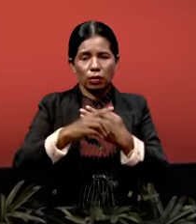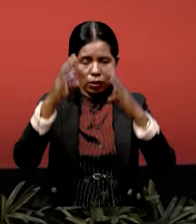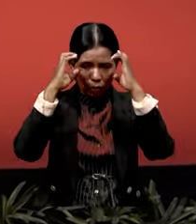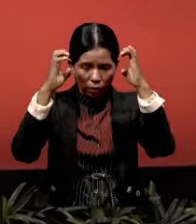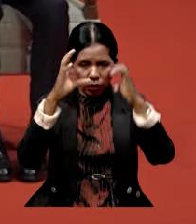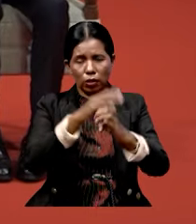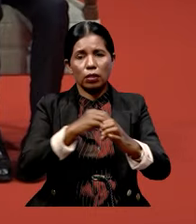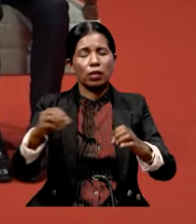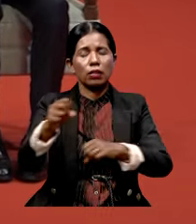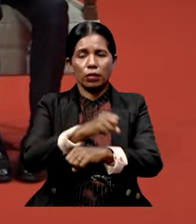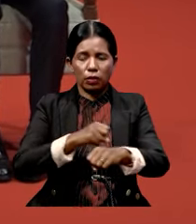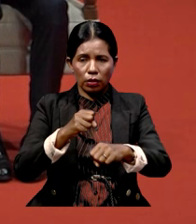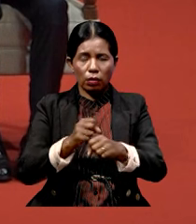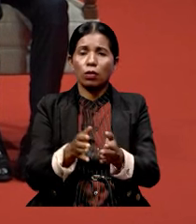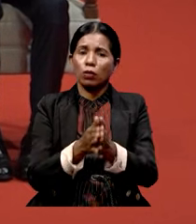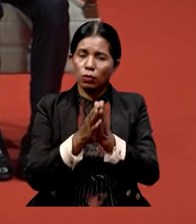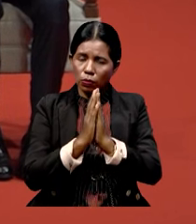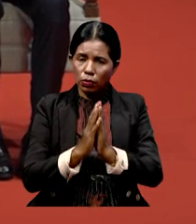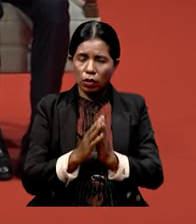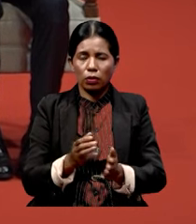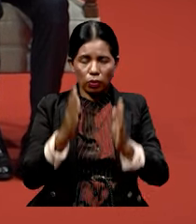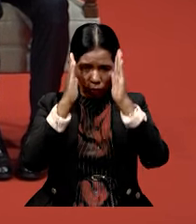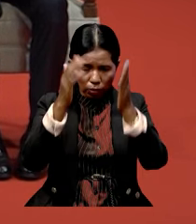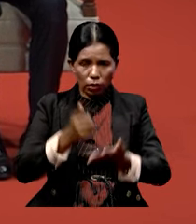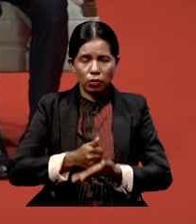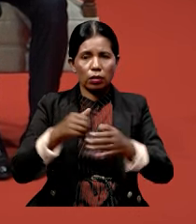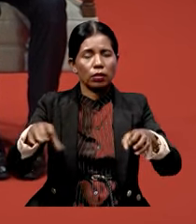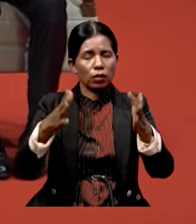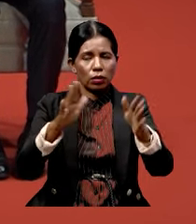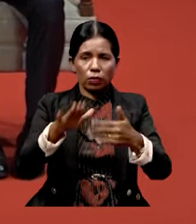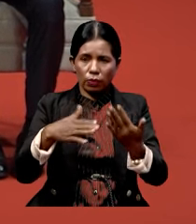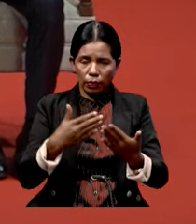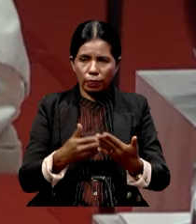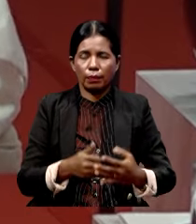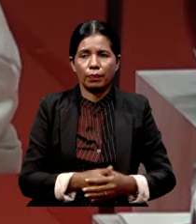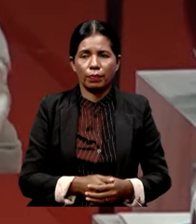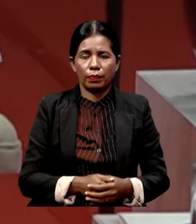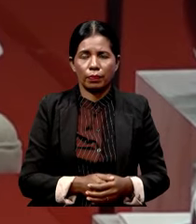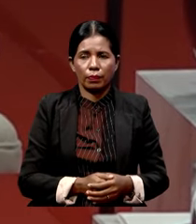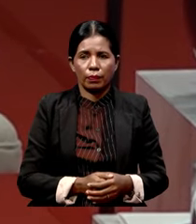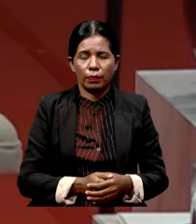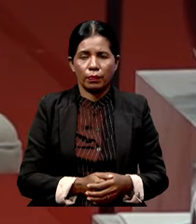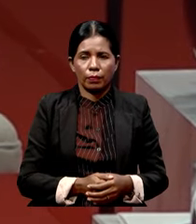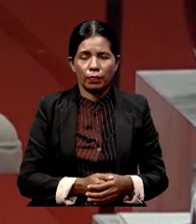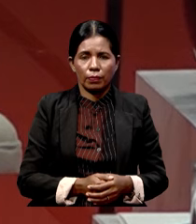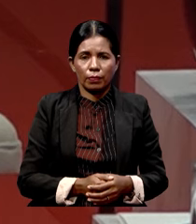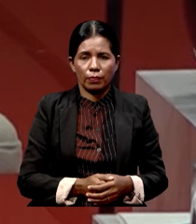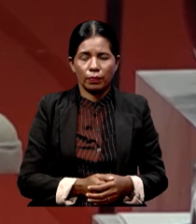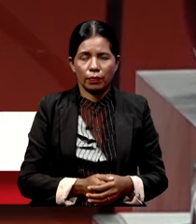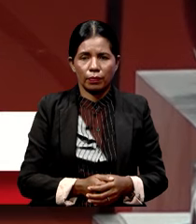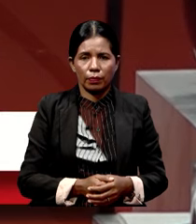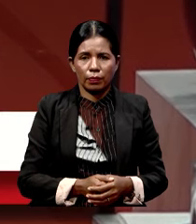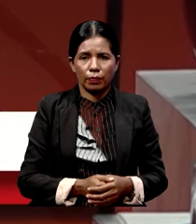em Singapura, mas é justo a total nossa atenção para o trabalhador migrante sira. Su questo fronte riconosco e